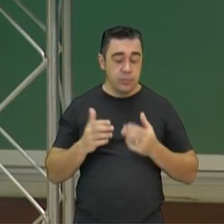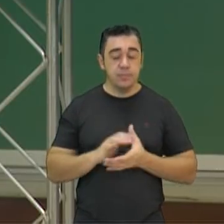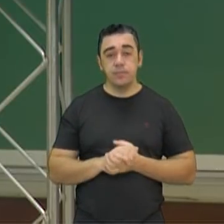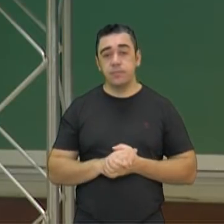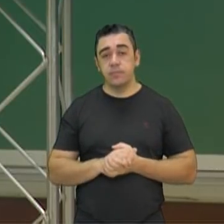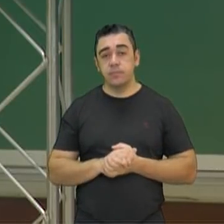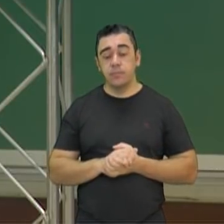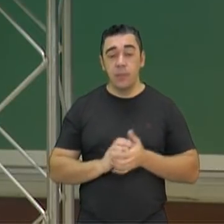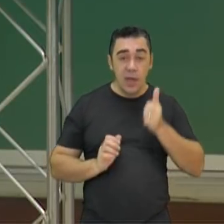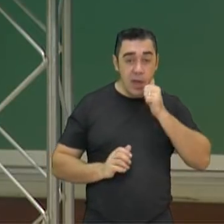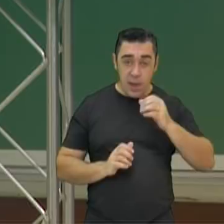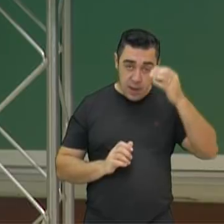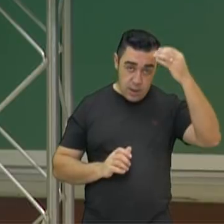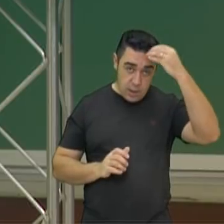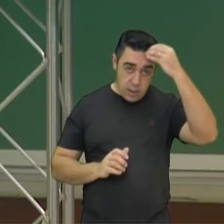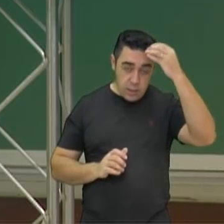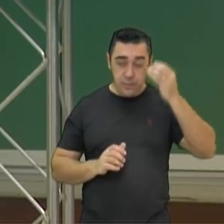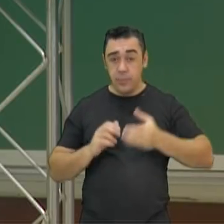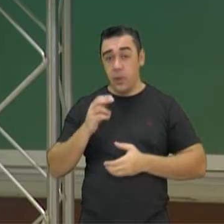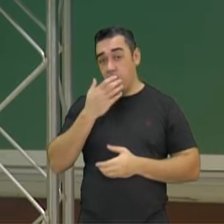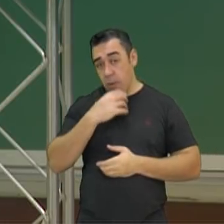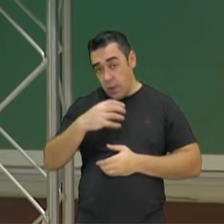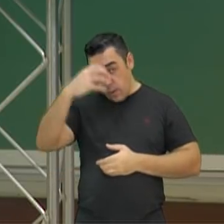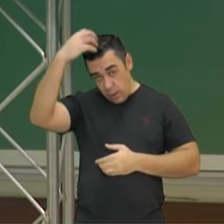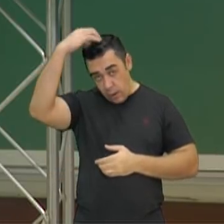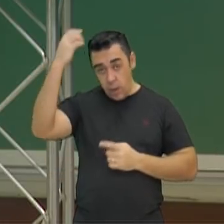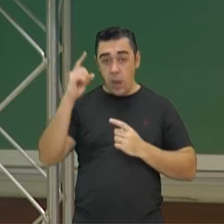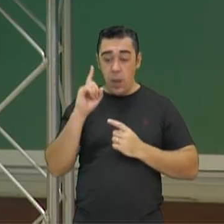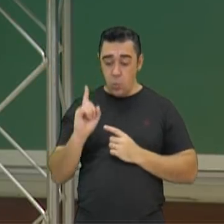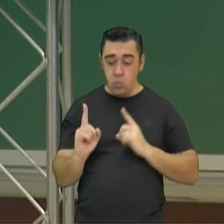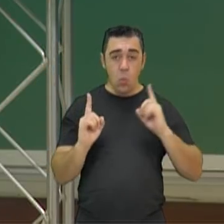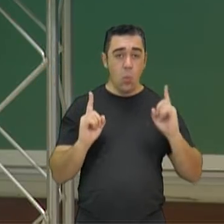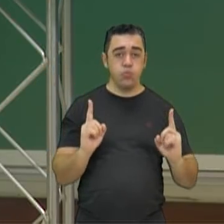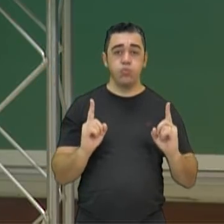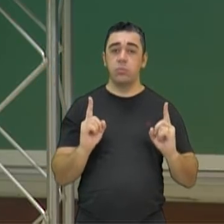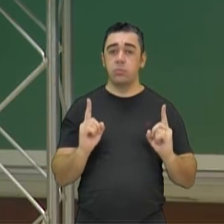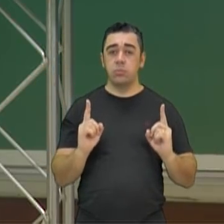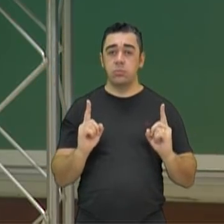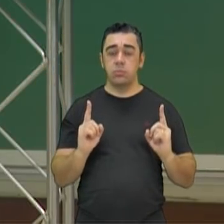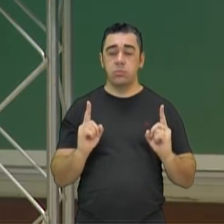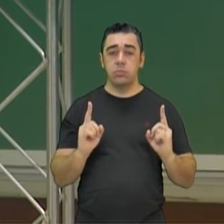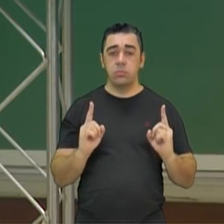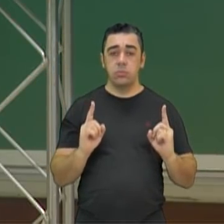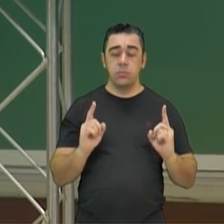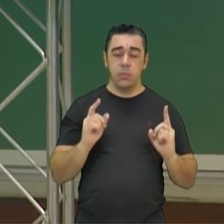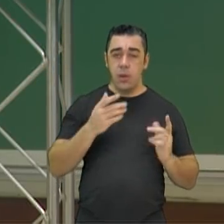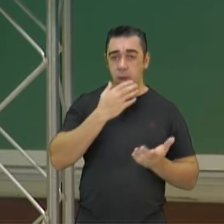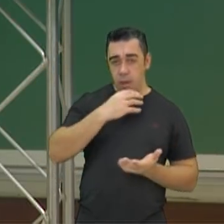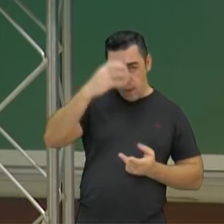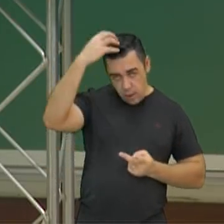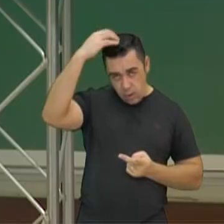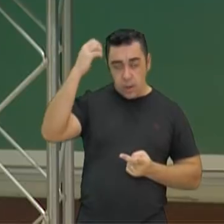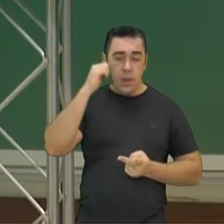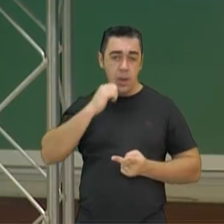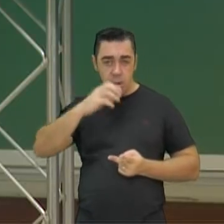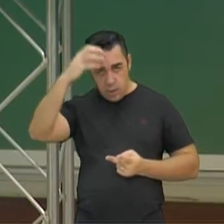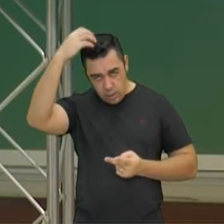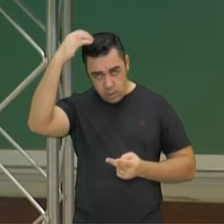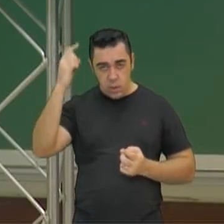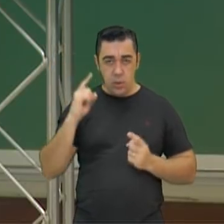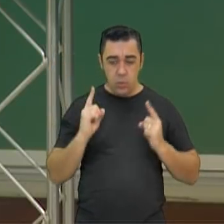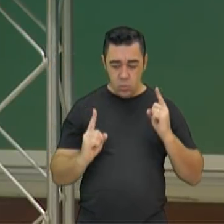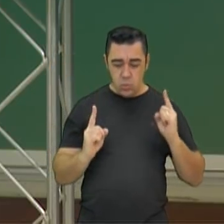tanto a dama quanto o rei é um só por jogador. Então, eu vou ter uma dama branca ou uma dama preta, e um rei branco ou um rei preto.